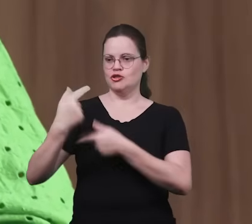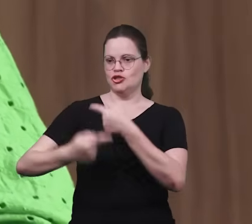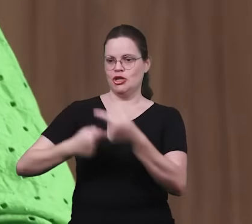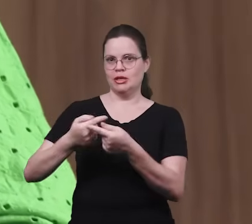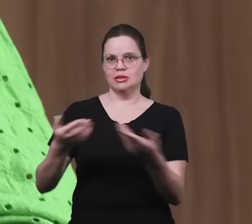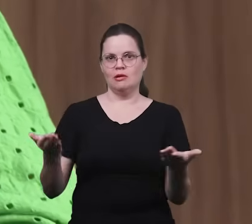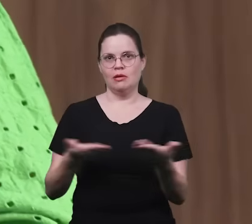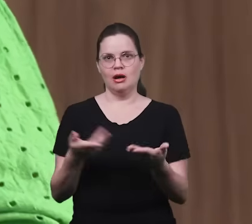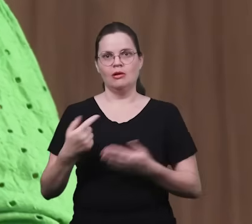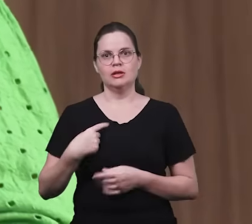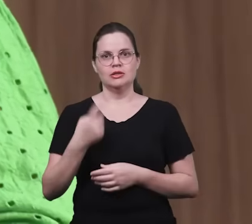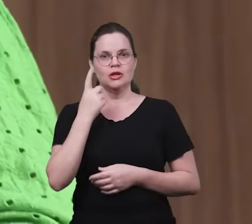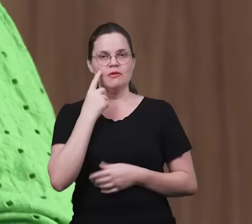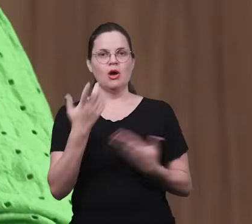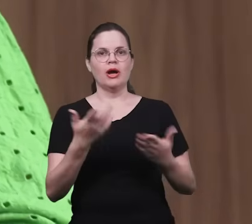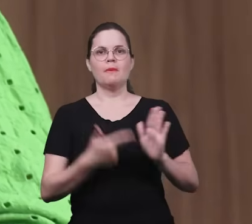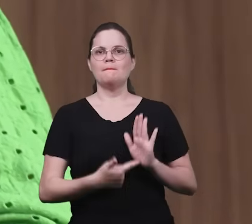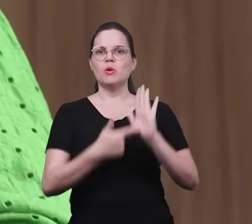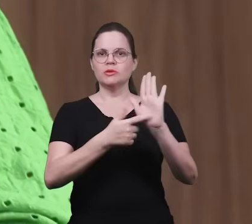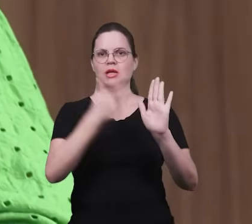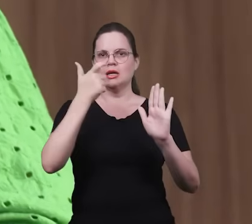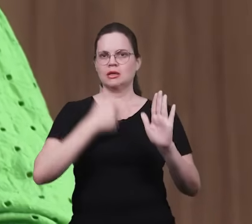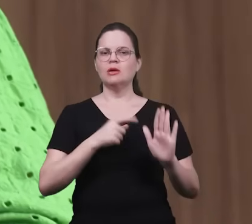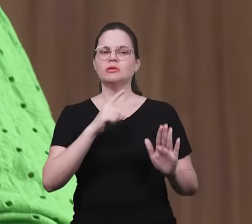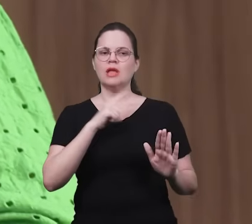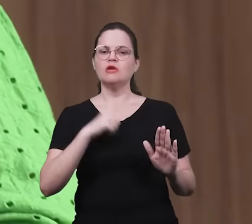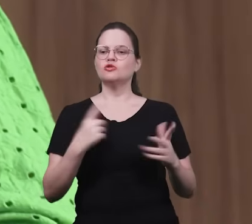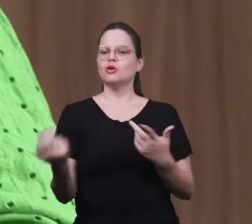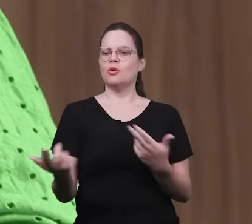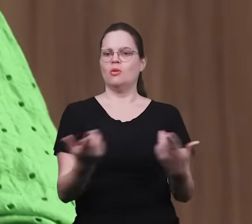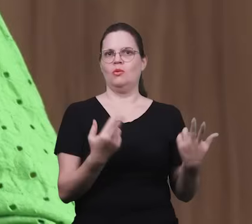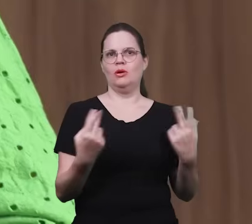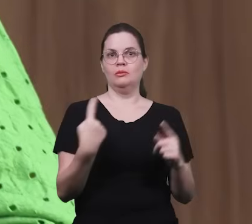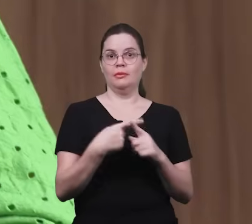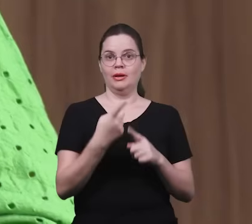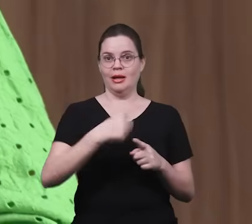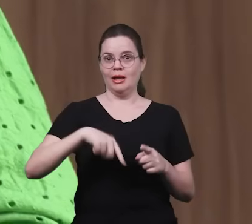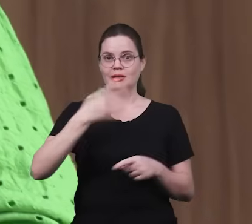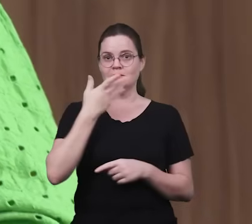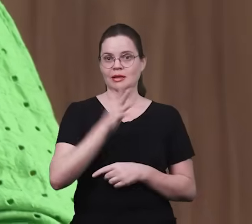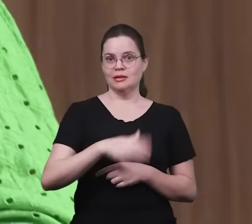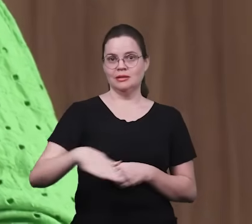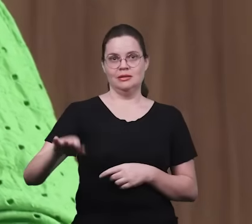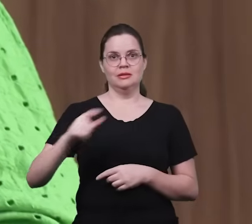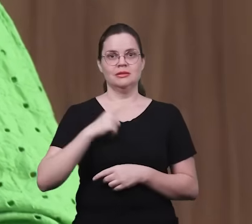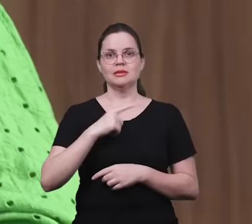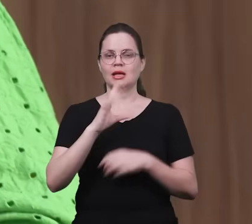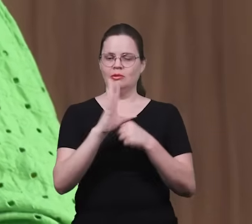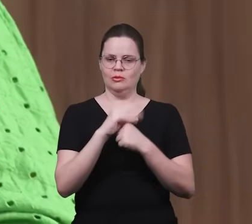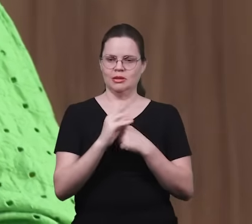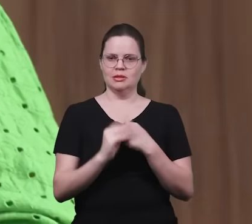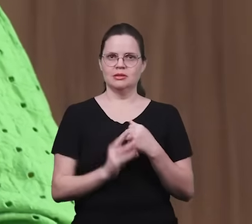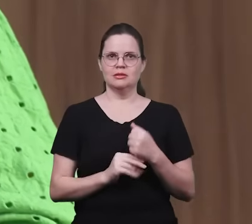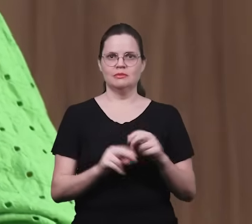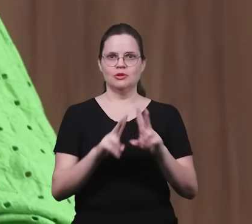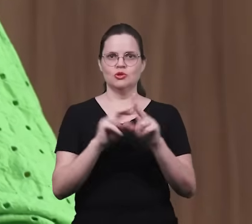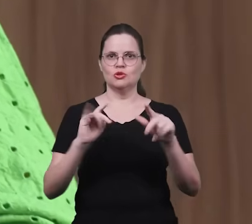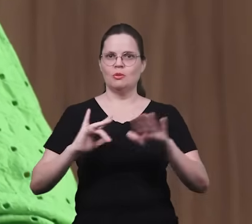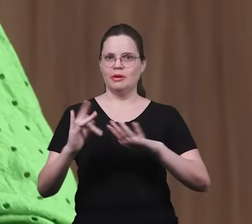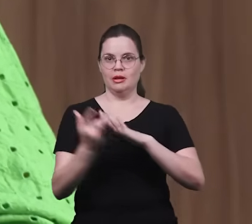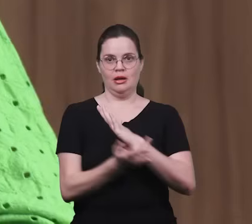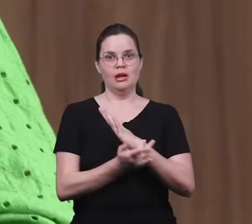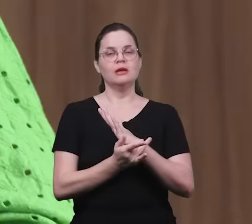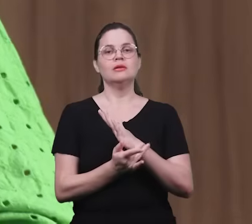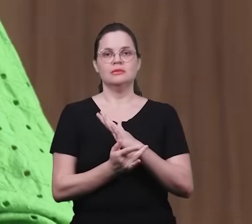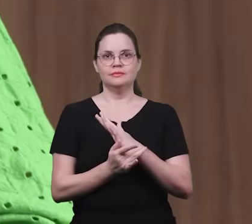faz prova social, né? As nossas crianças hoje estão crescendo com um grupo que tem um conhecimento de redes